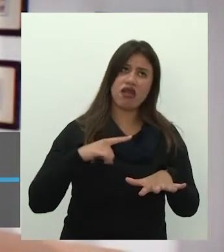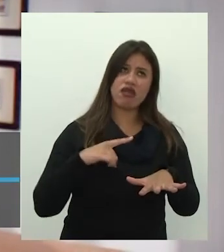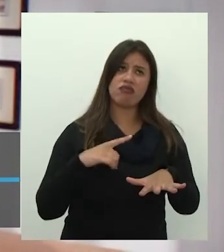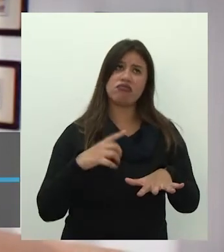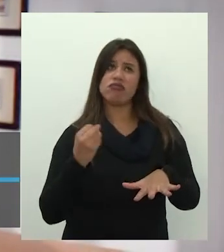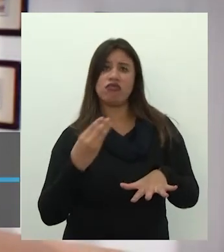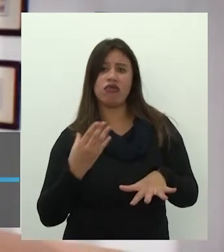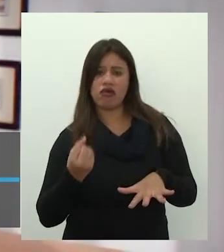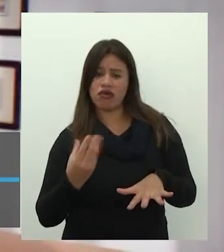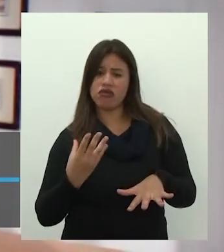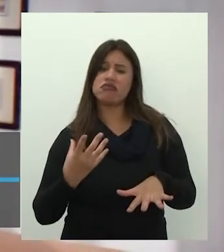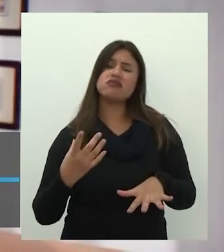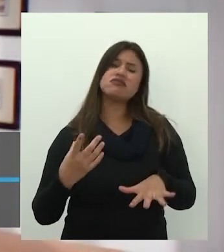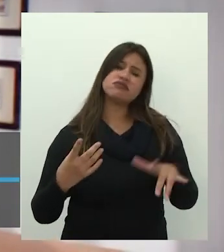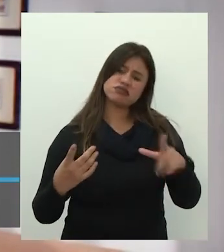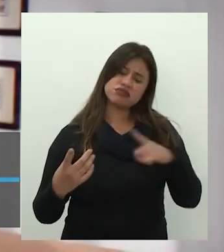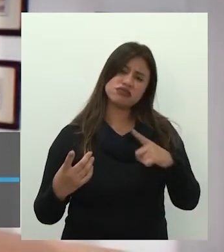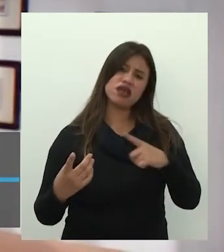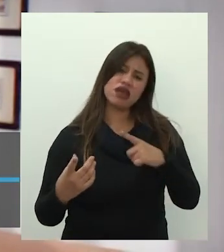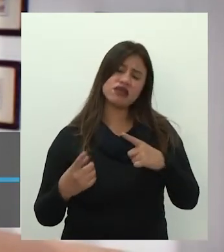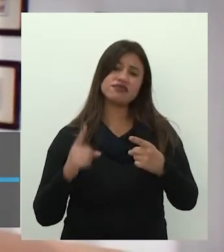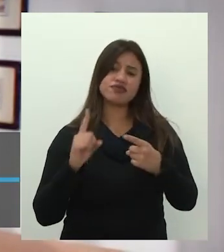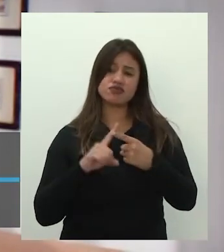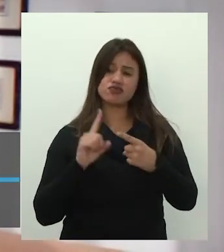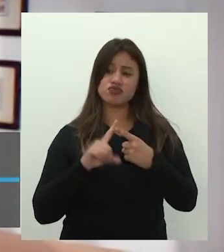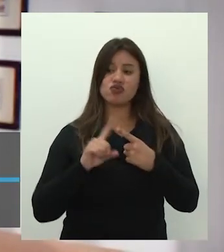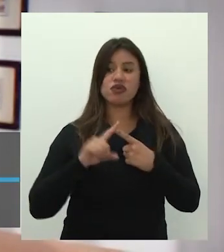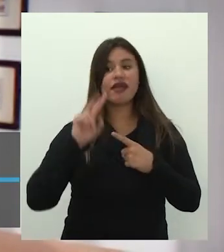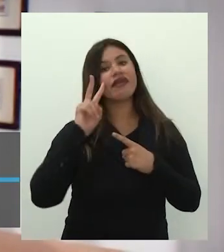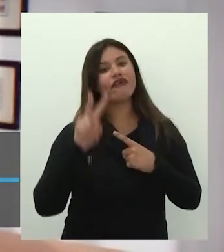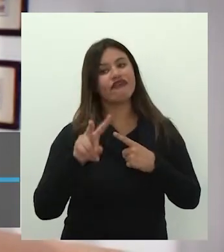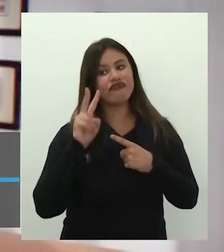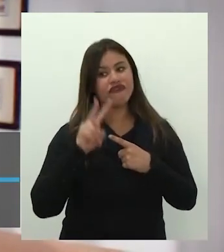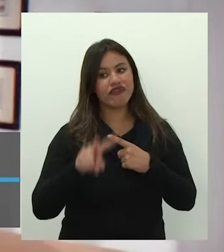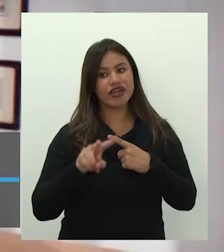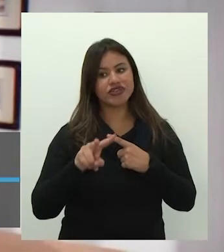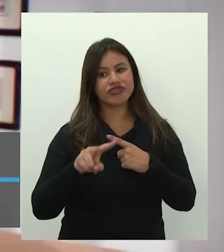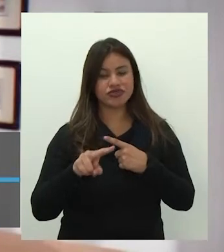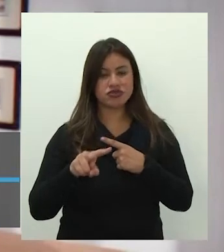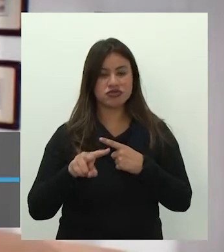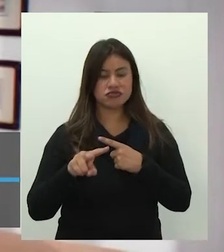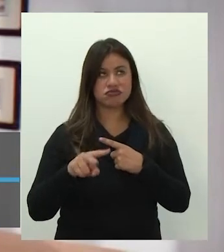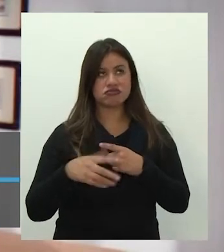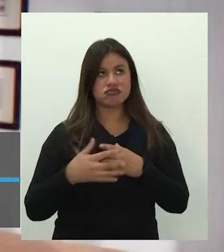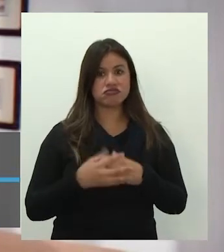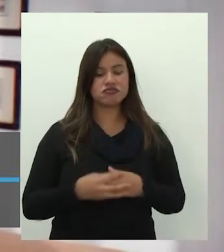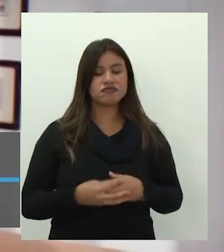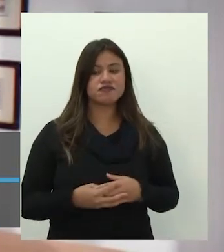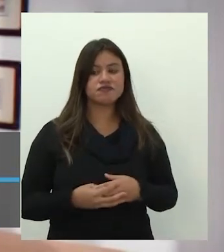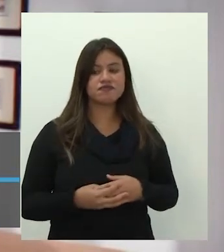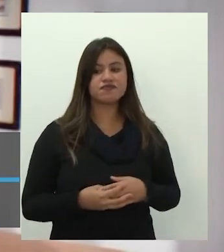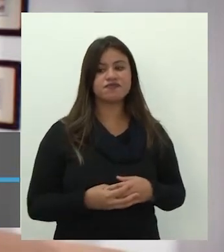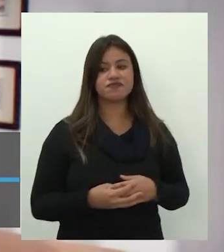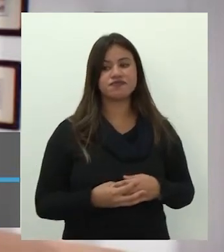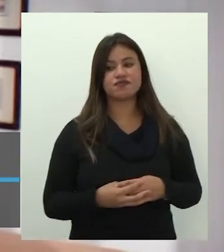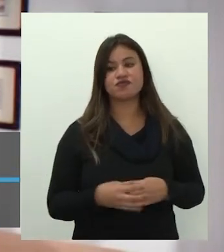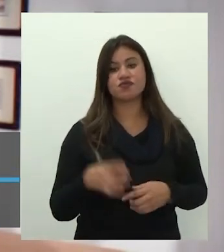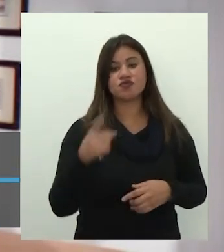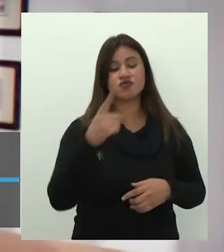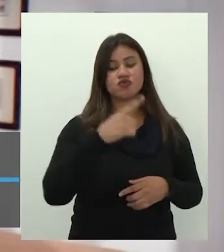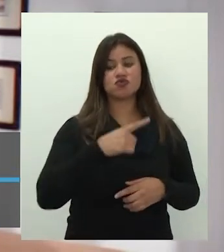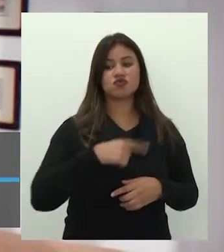pandemia? Um benefício que eu vejo, que é bem singelo, simplório, foi nós